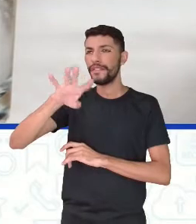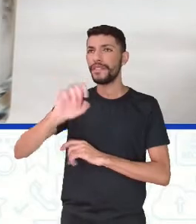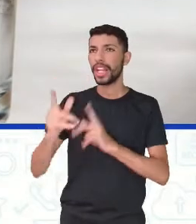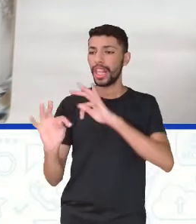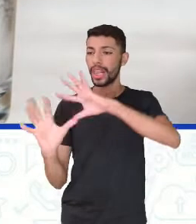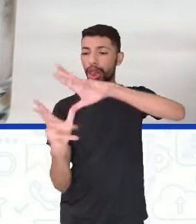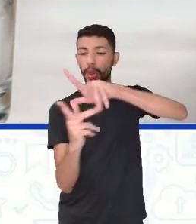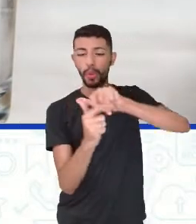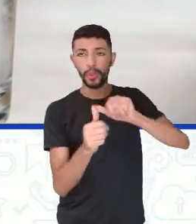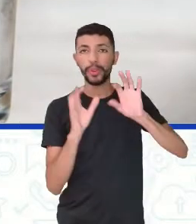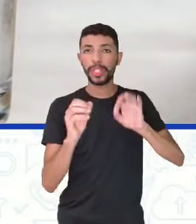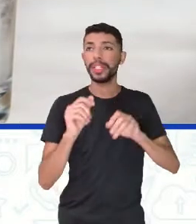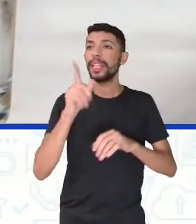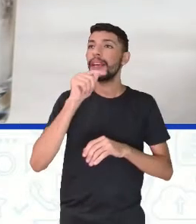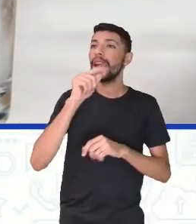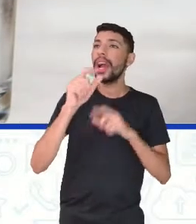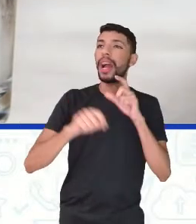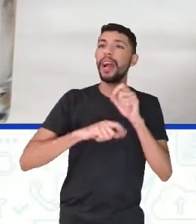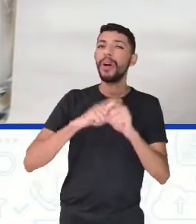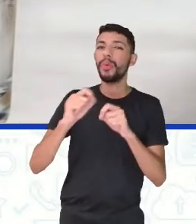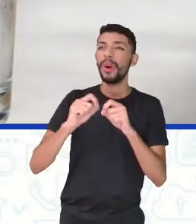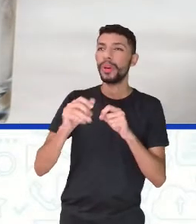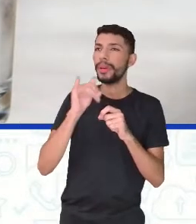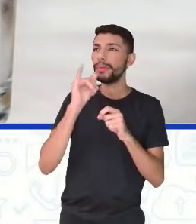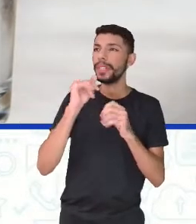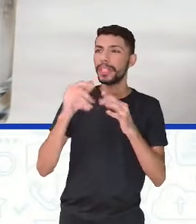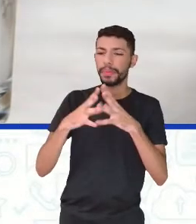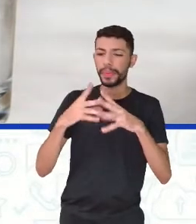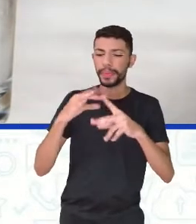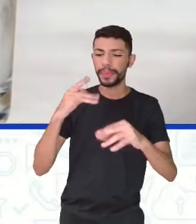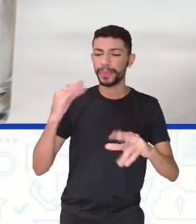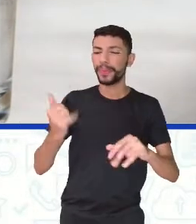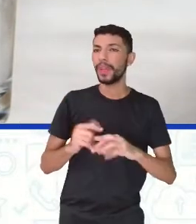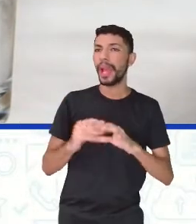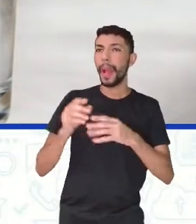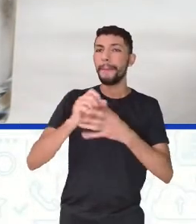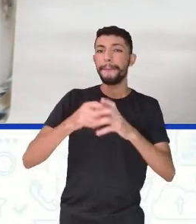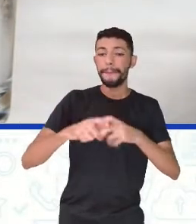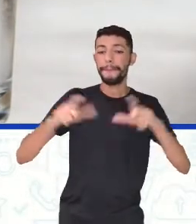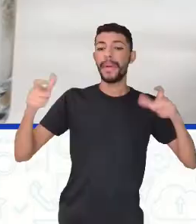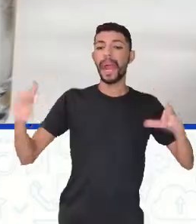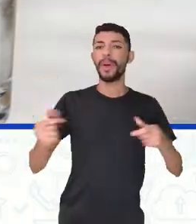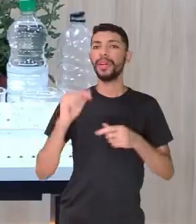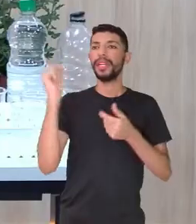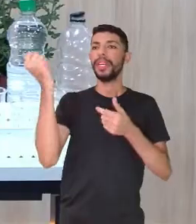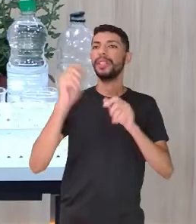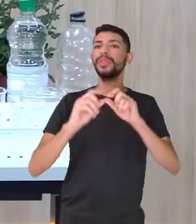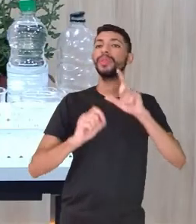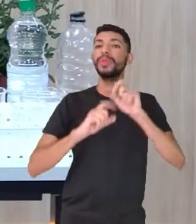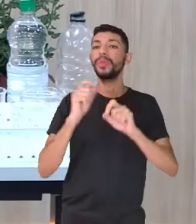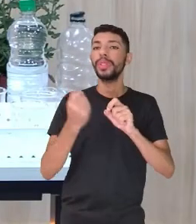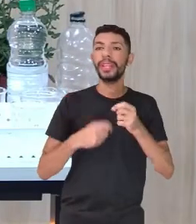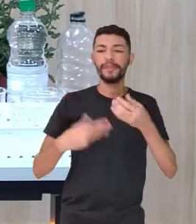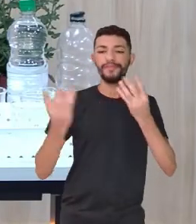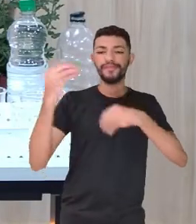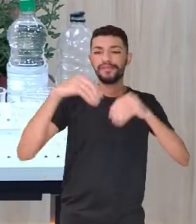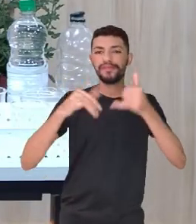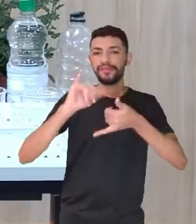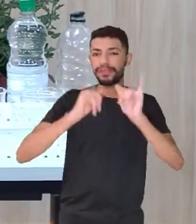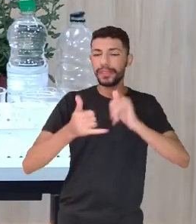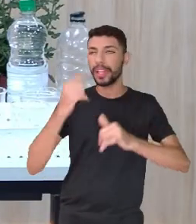que a água dissolve a maioria das substâncias, não é só açúcar, não é só o sal, uma grande